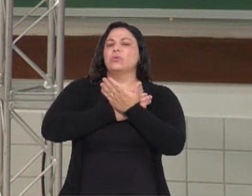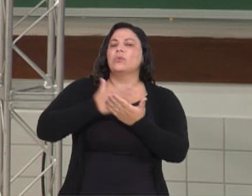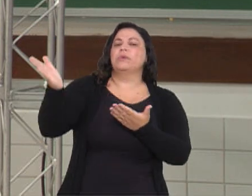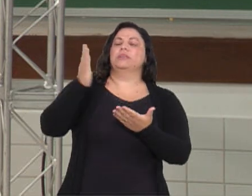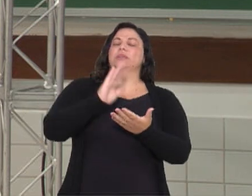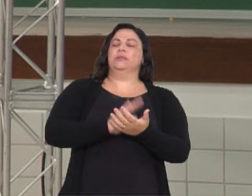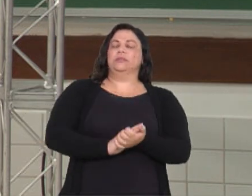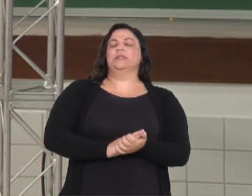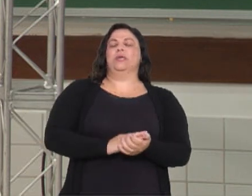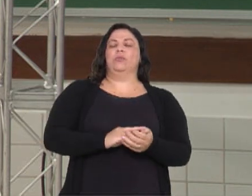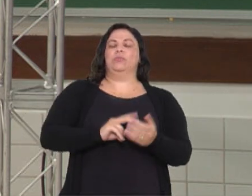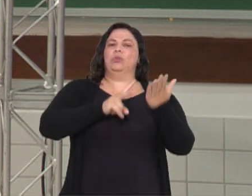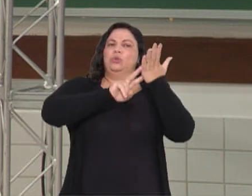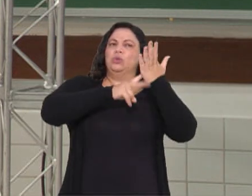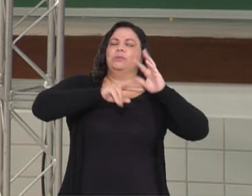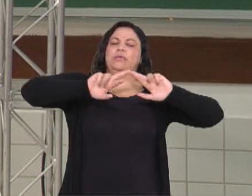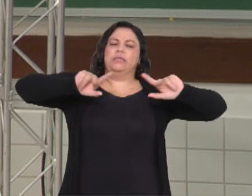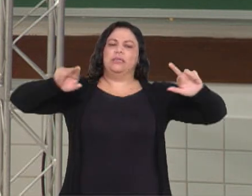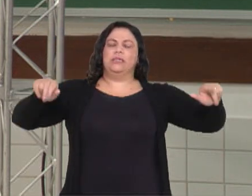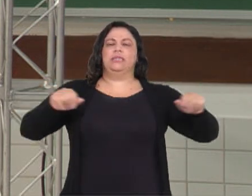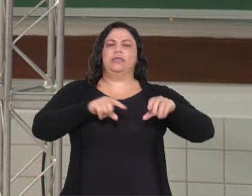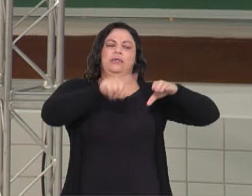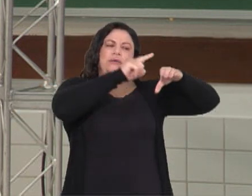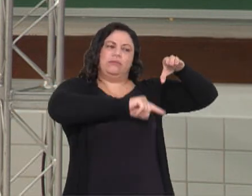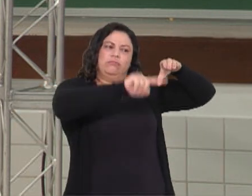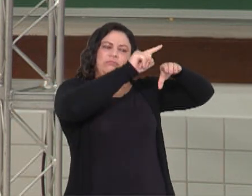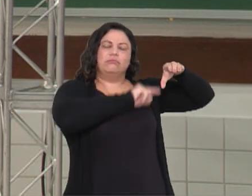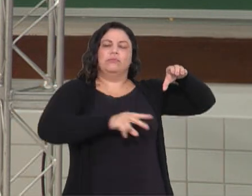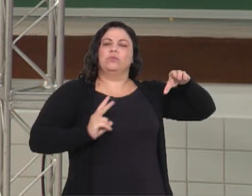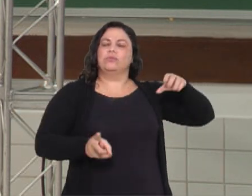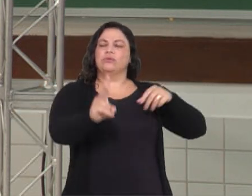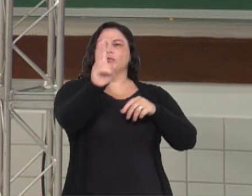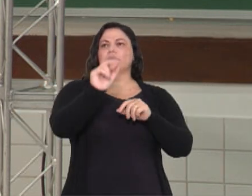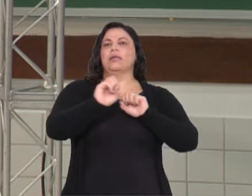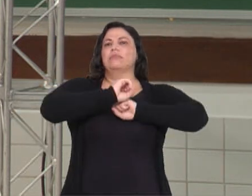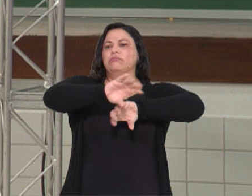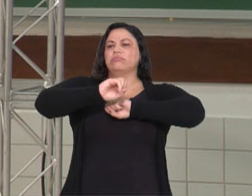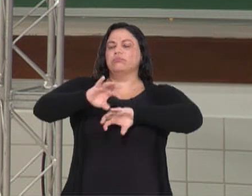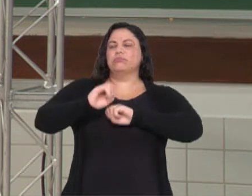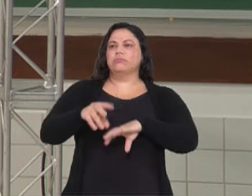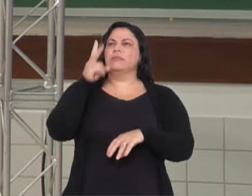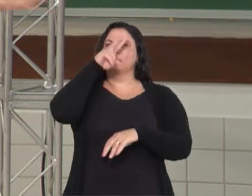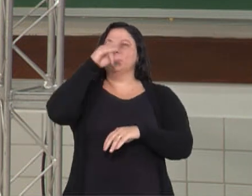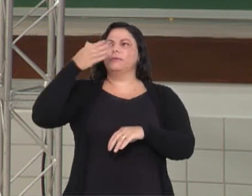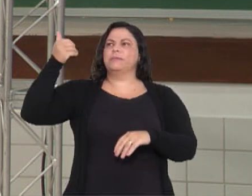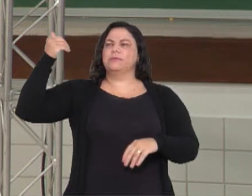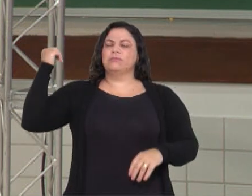analítica relacionada à circunferência, dando continuidade ao trabalho, e resgatamos